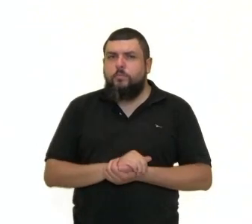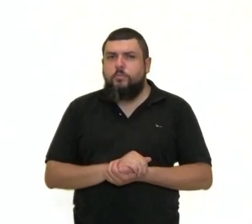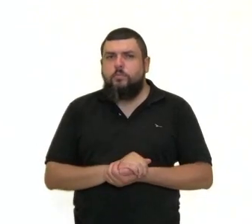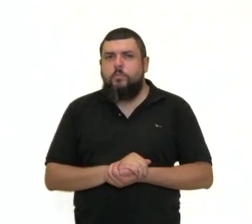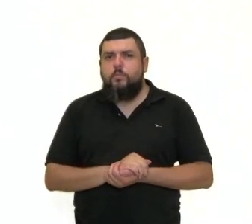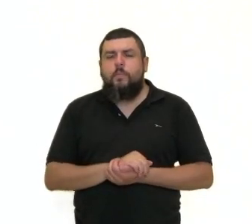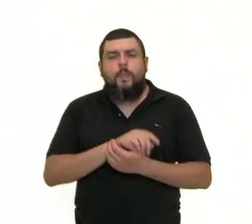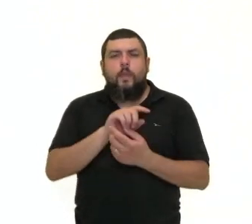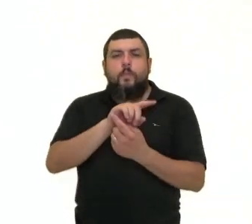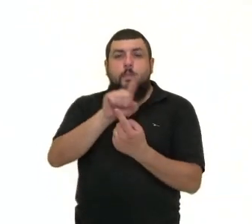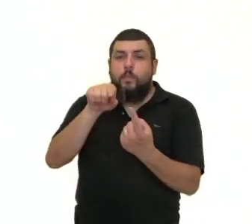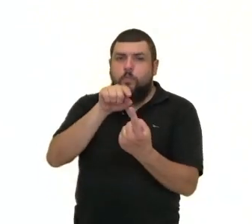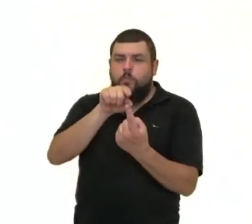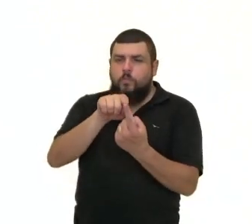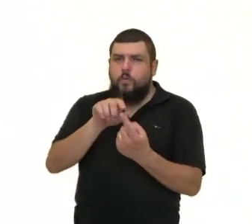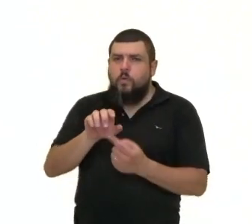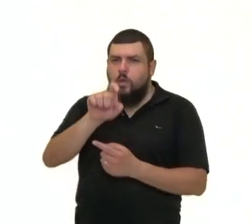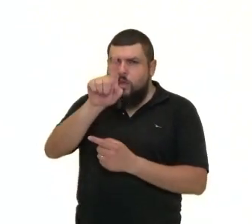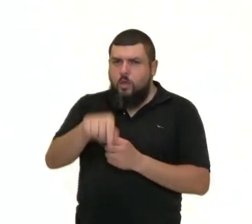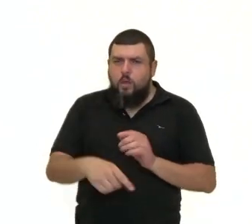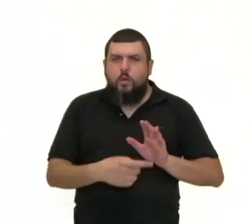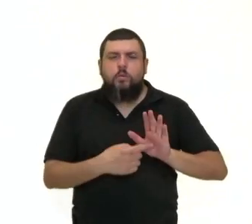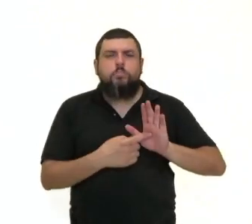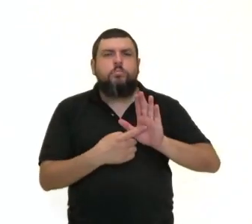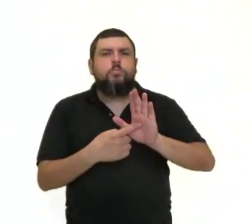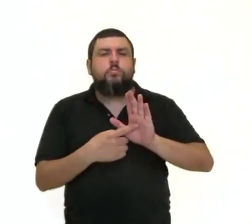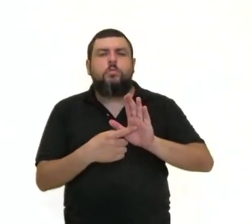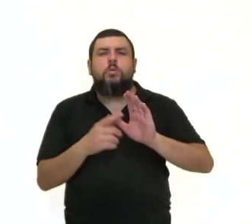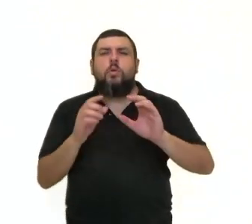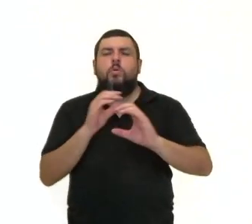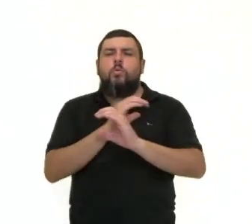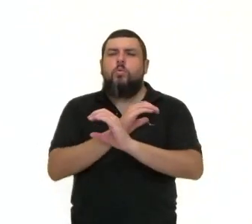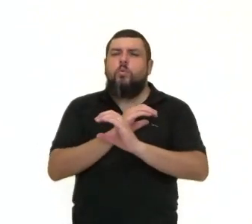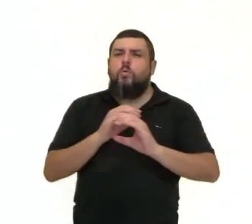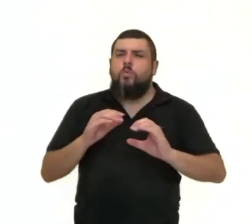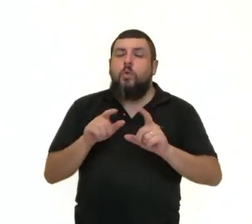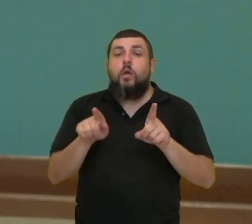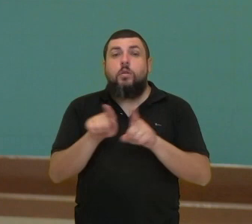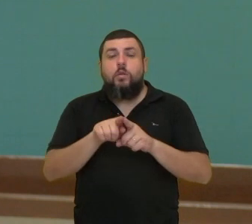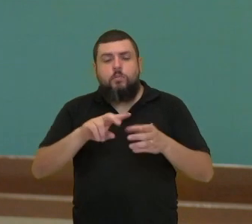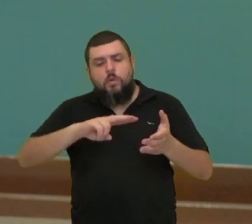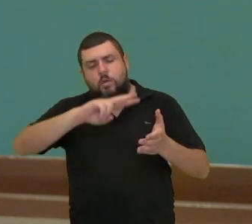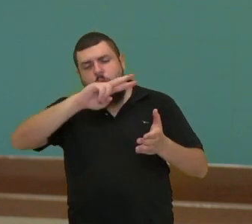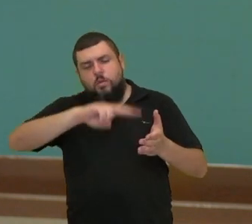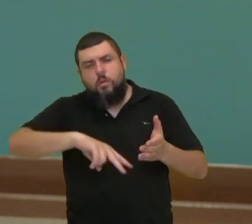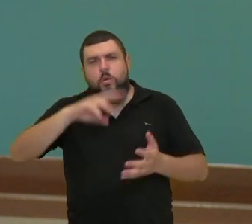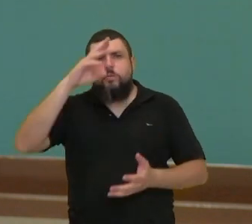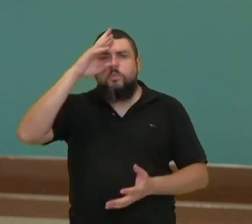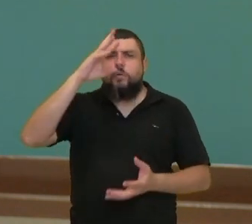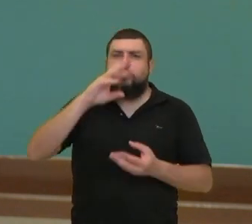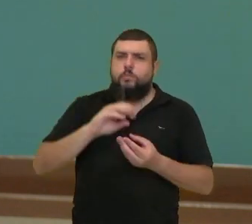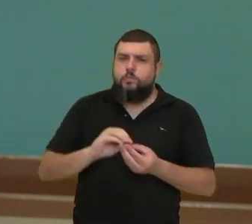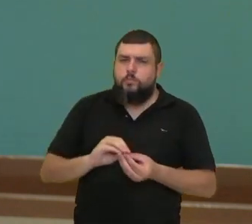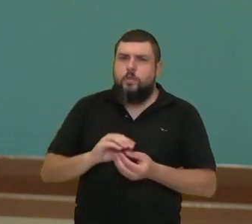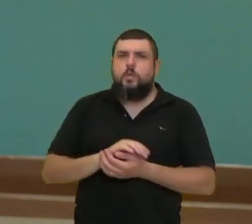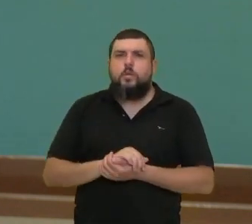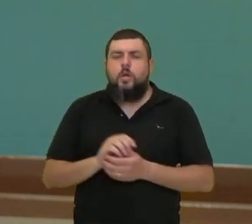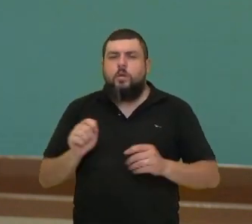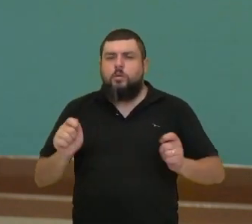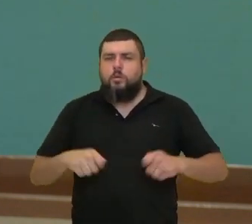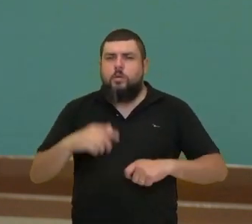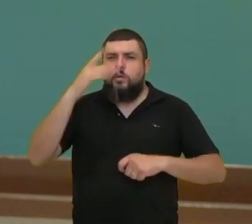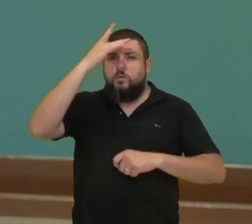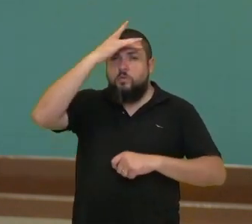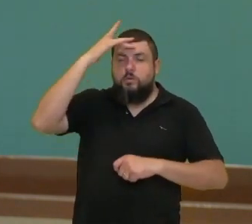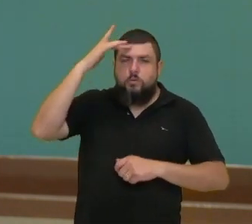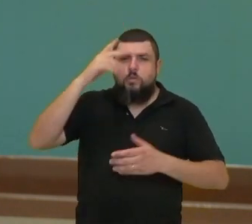apresentar uma informação confiável e compreensível. Tem que ser um texto objetivo, para que todas as pessoas consigam ler e interpretar